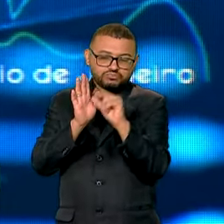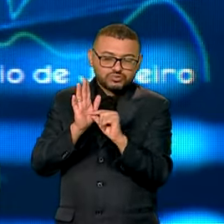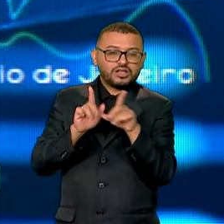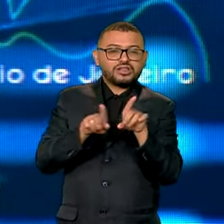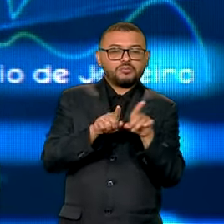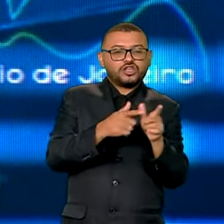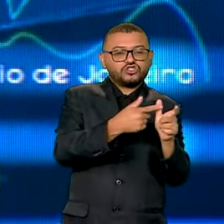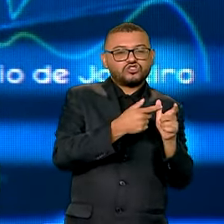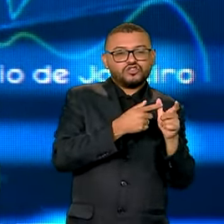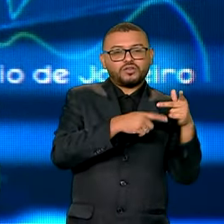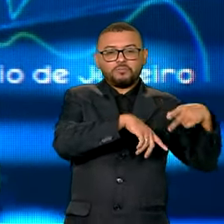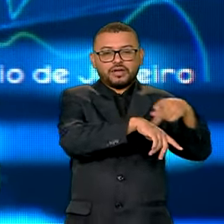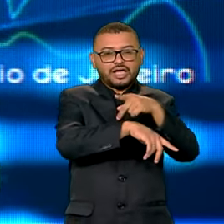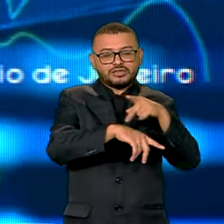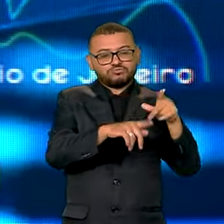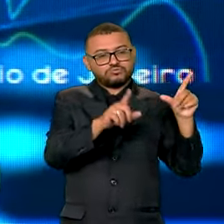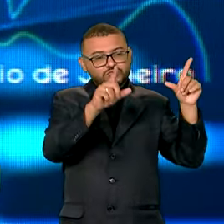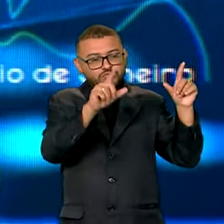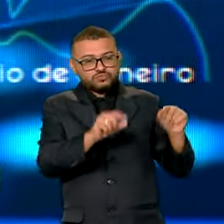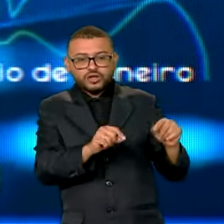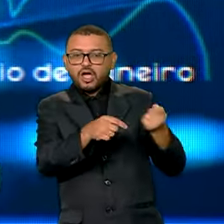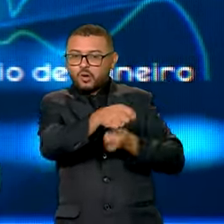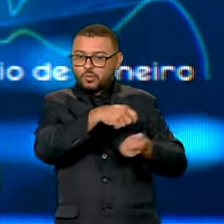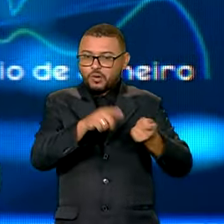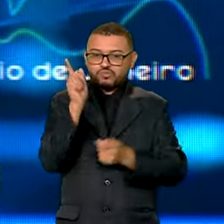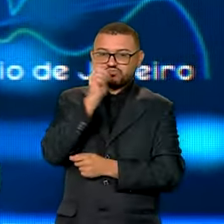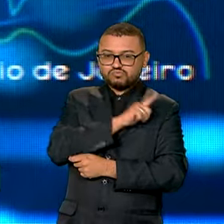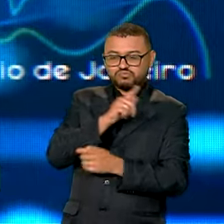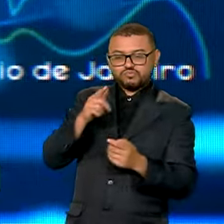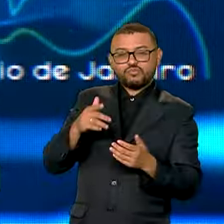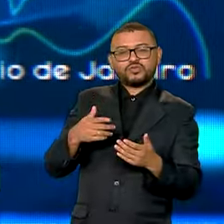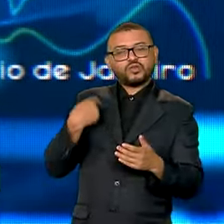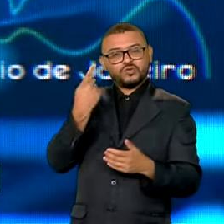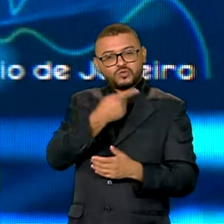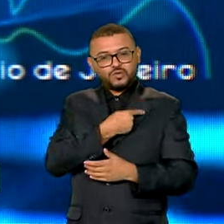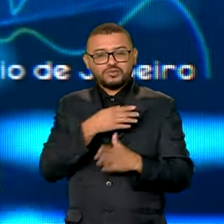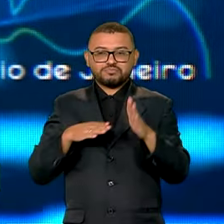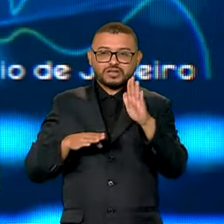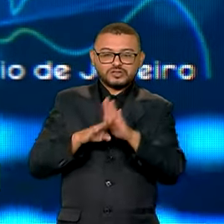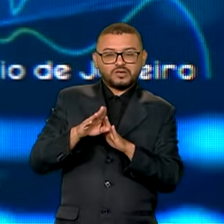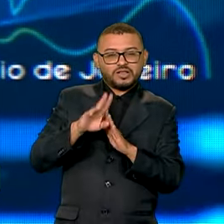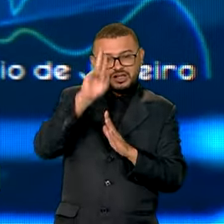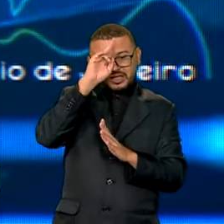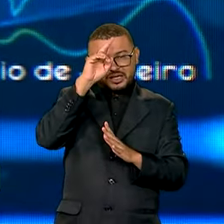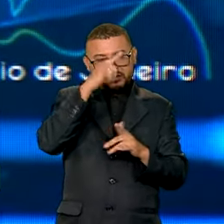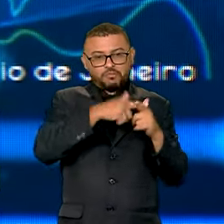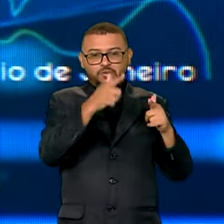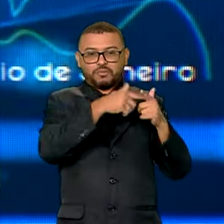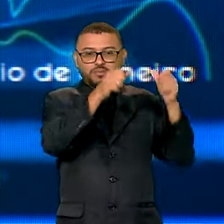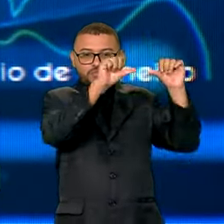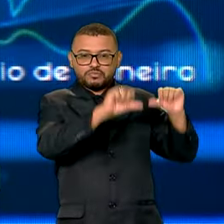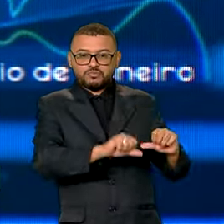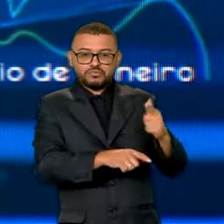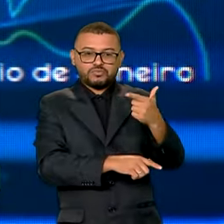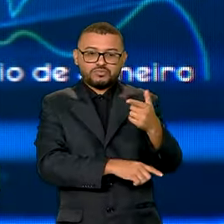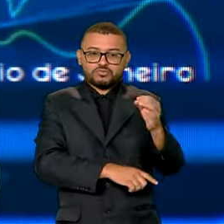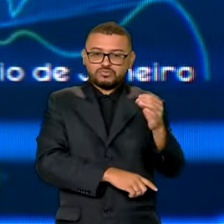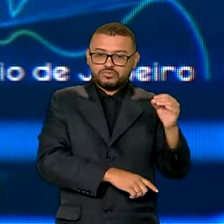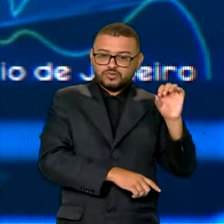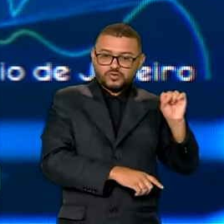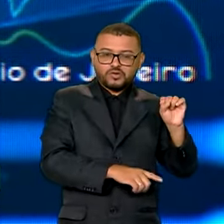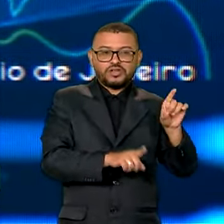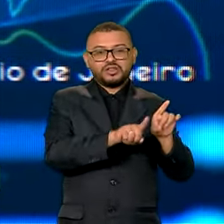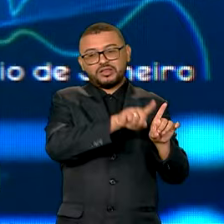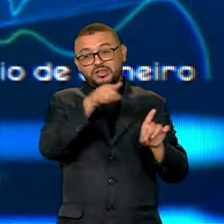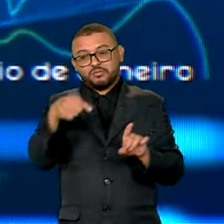externa e conquistamos estabilidade econômica. Soubemos navegar pela crise de 2008 e, superado o impacto da